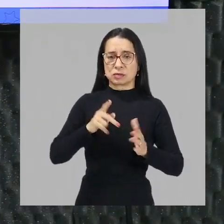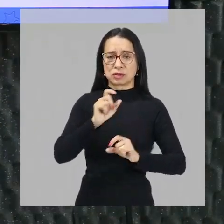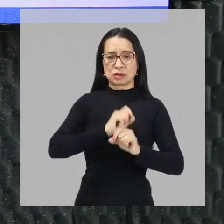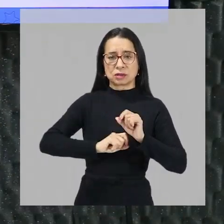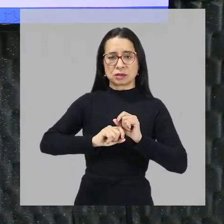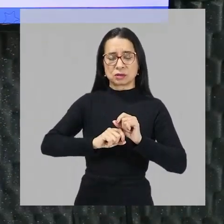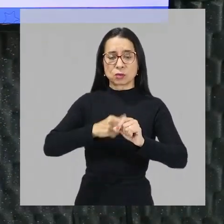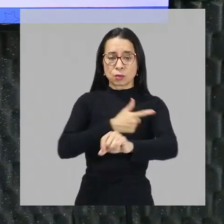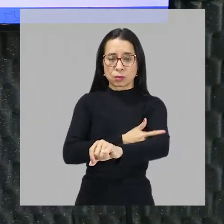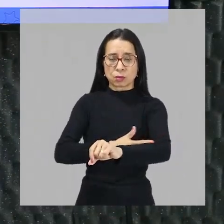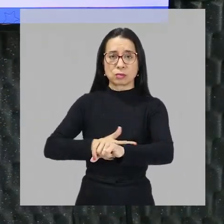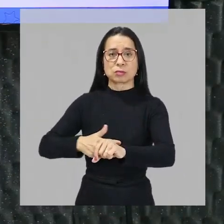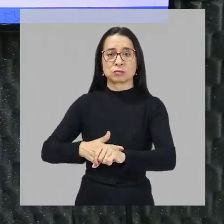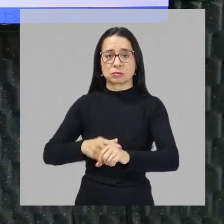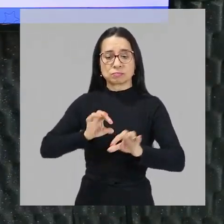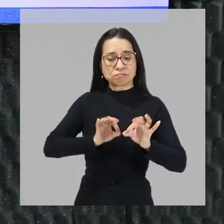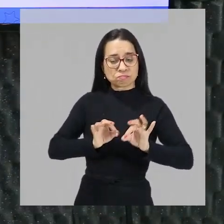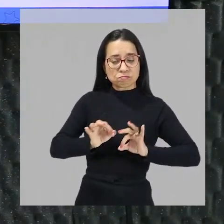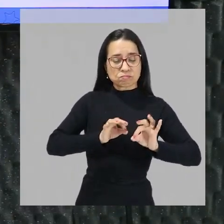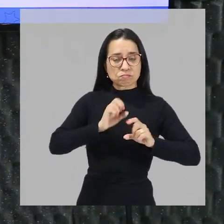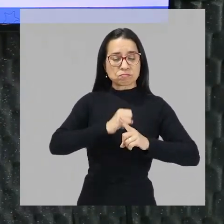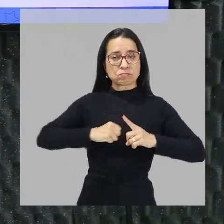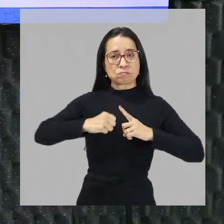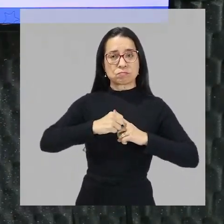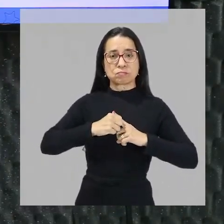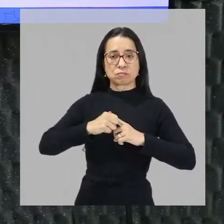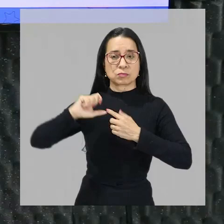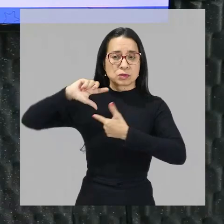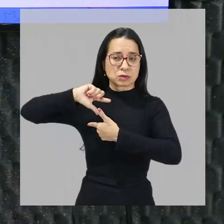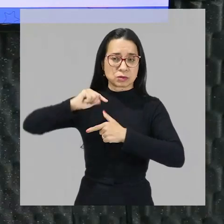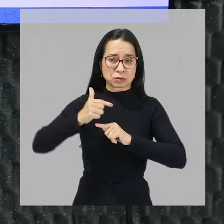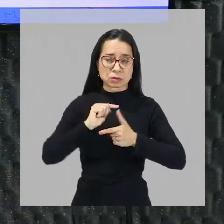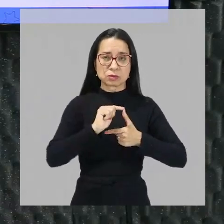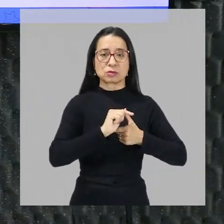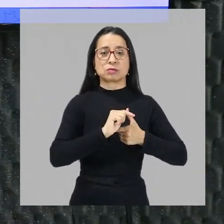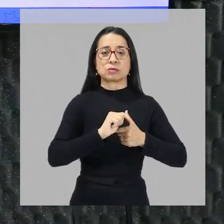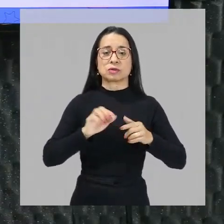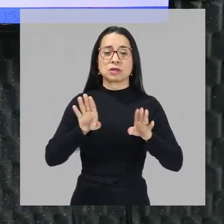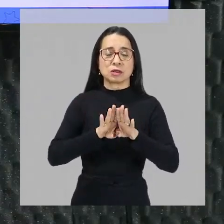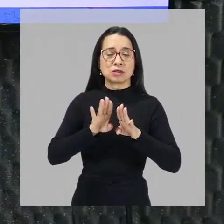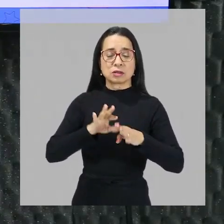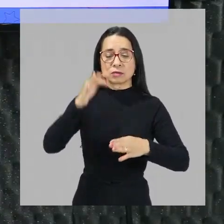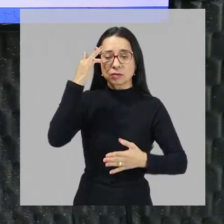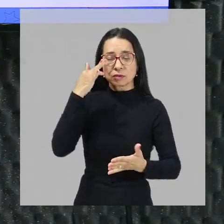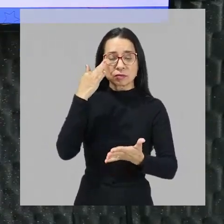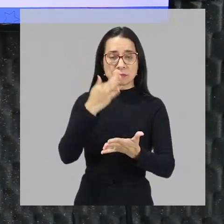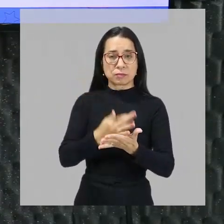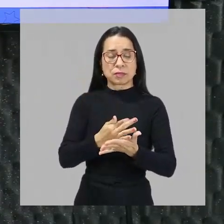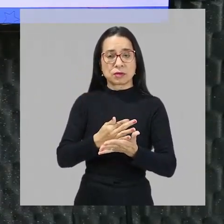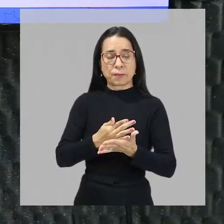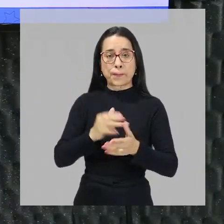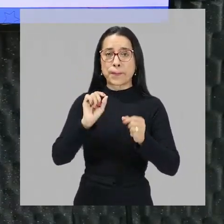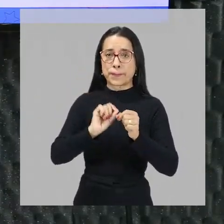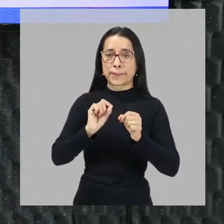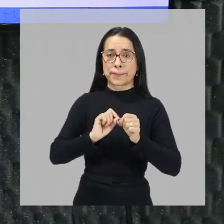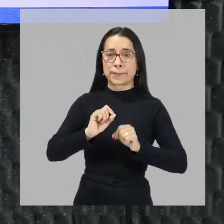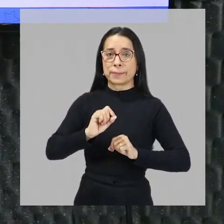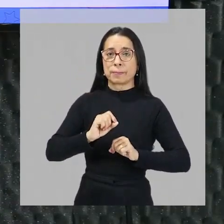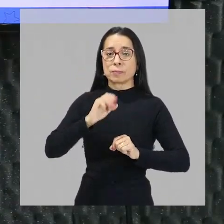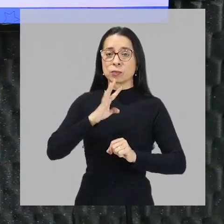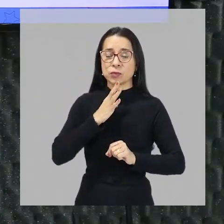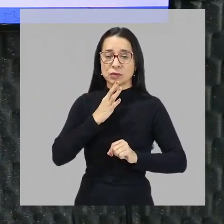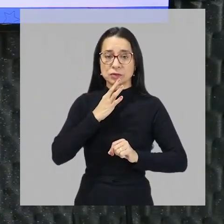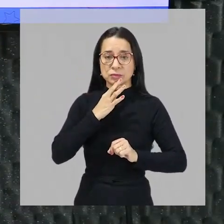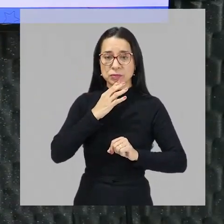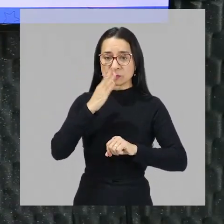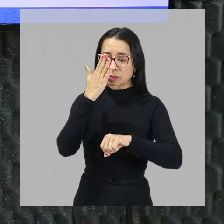organização social, das suas tradições, das suas crenças. Ou seja, a fazer o reconhecimento das suas